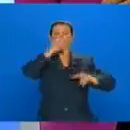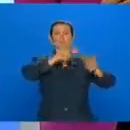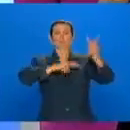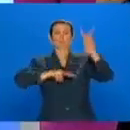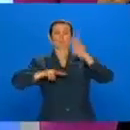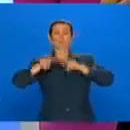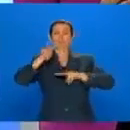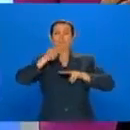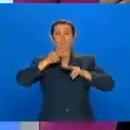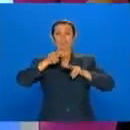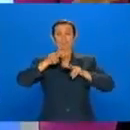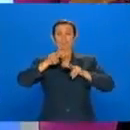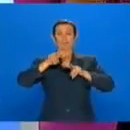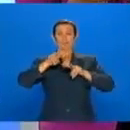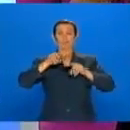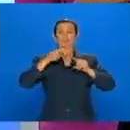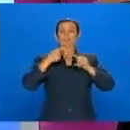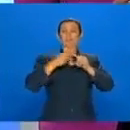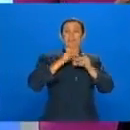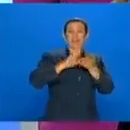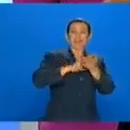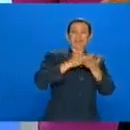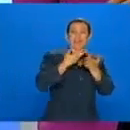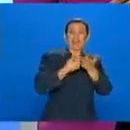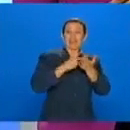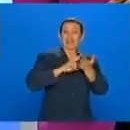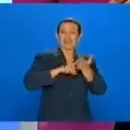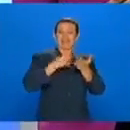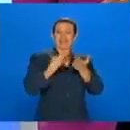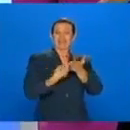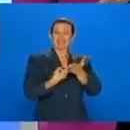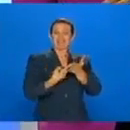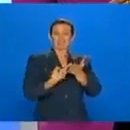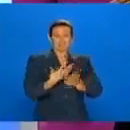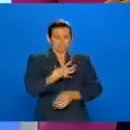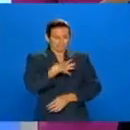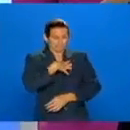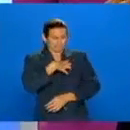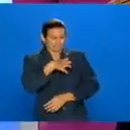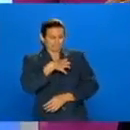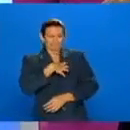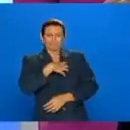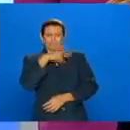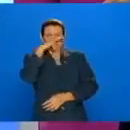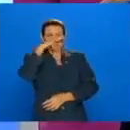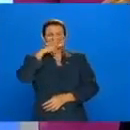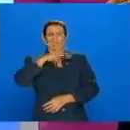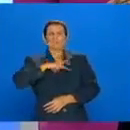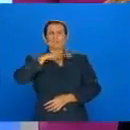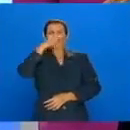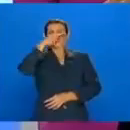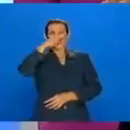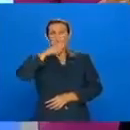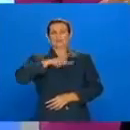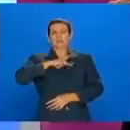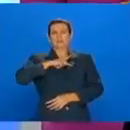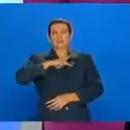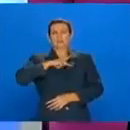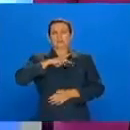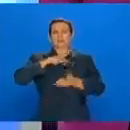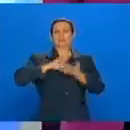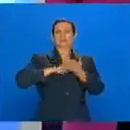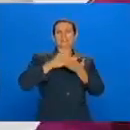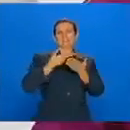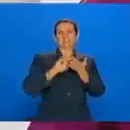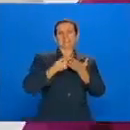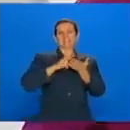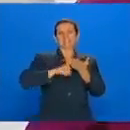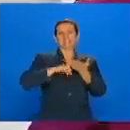que a tradução acarreta o recorte de uma realidade, a realidade do intérprete.